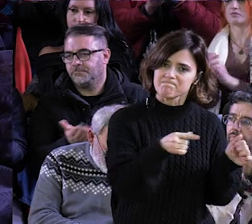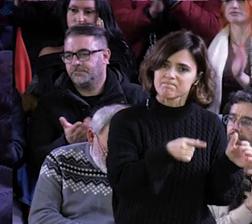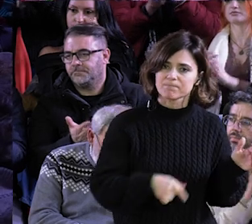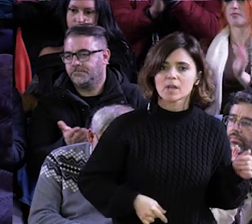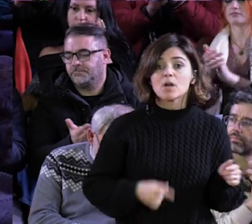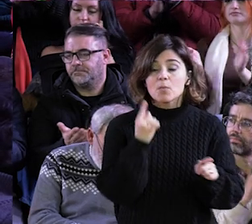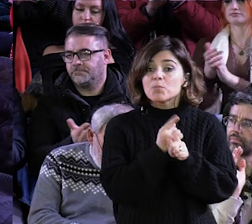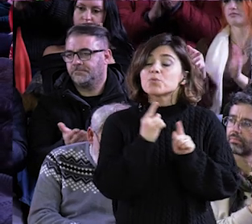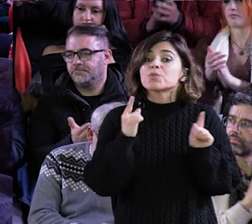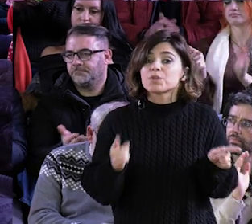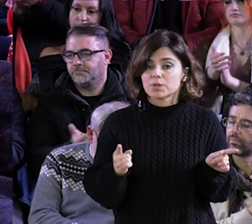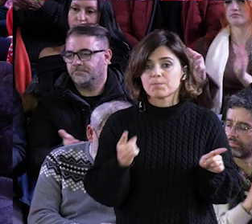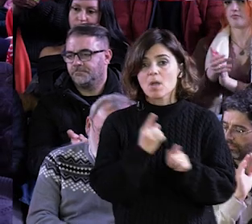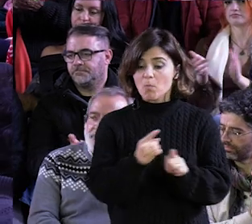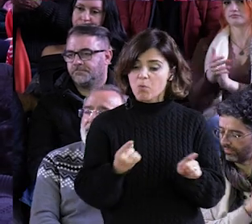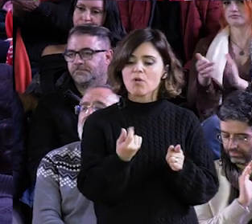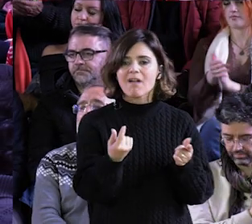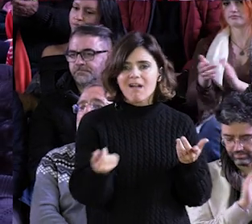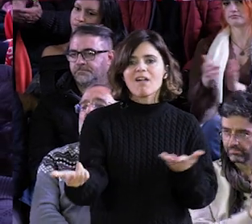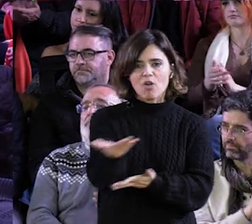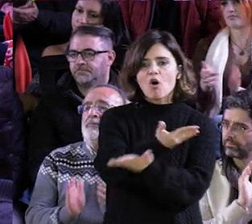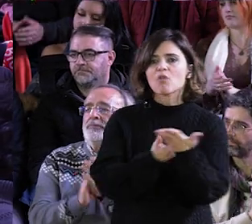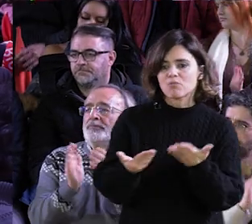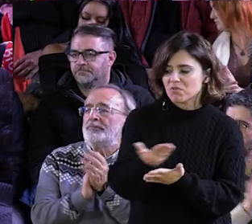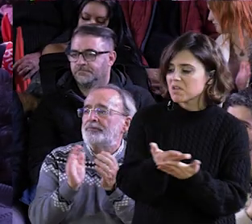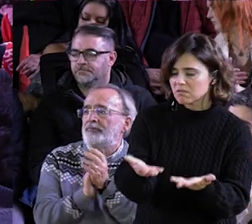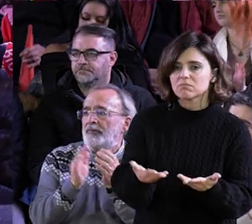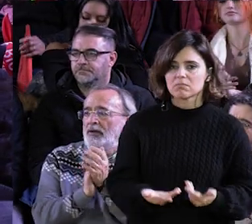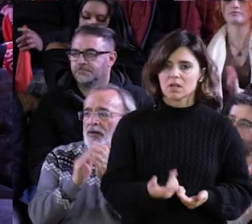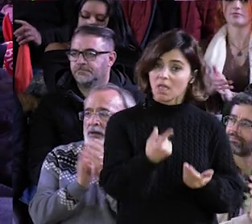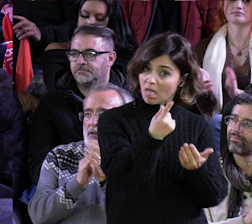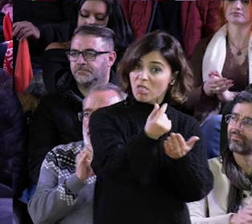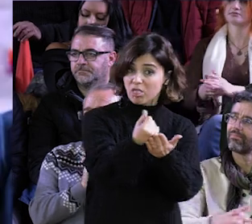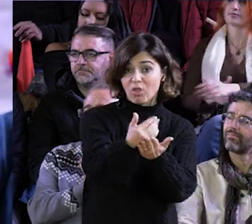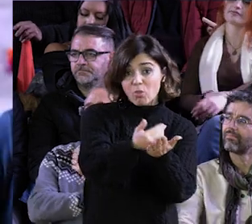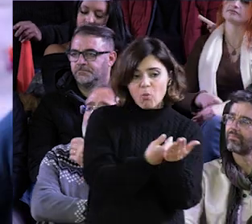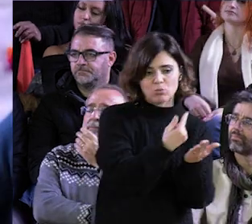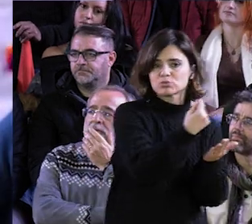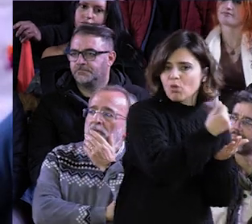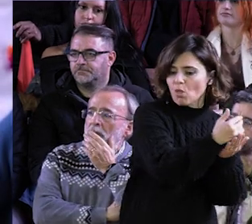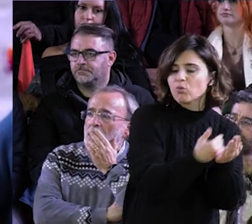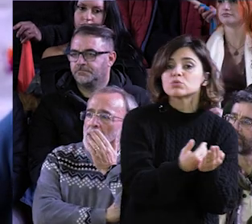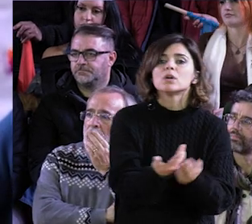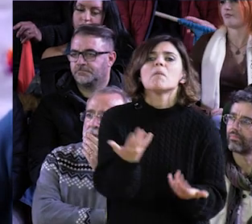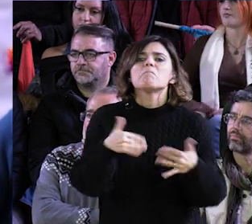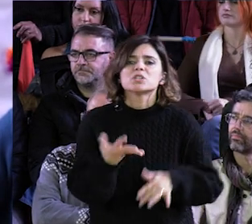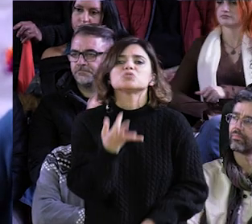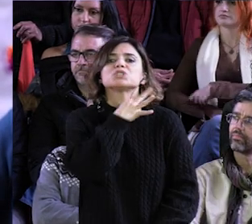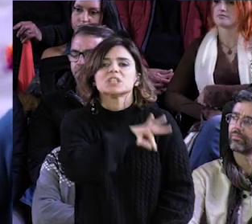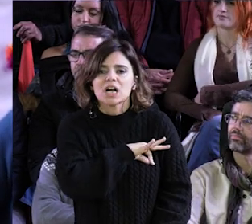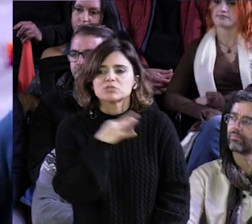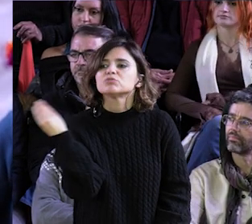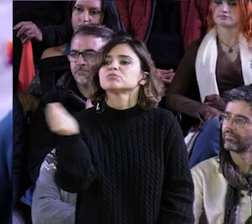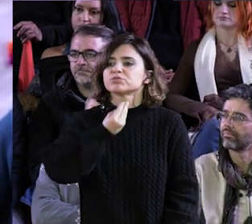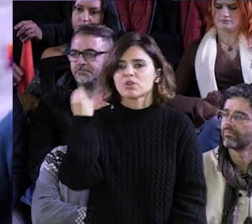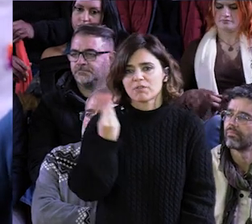Porque nesta economia de lucros extraordinários, os salários dos jovens ficaram para trás. Nós sabemos